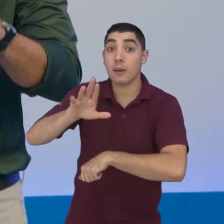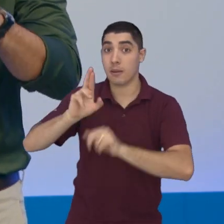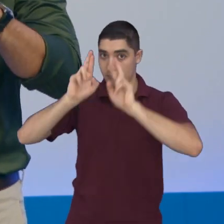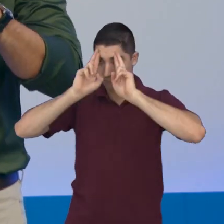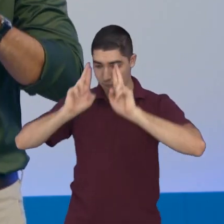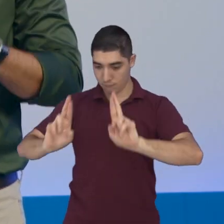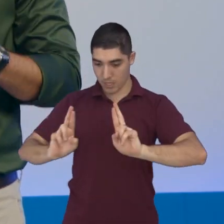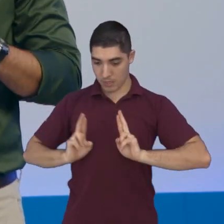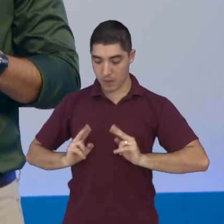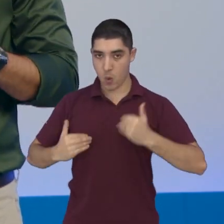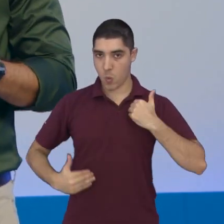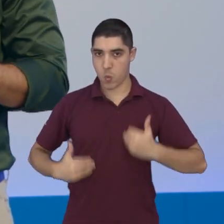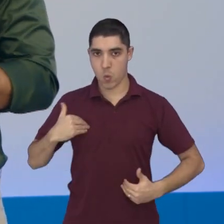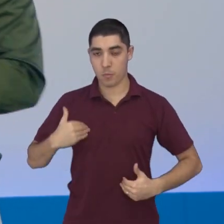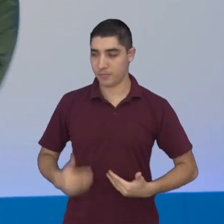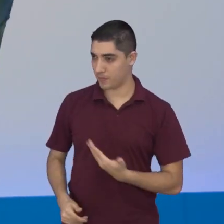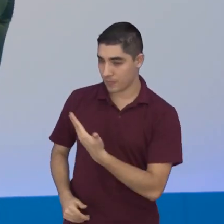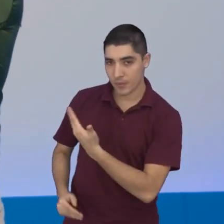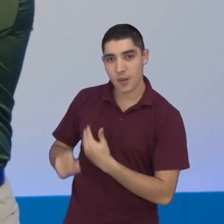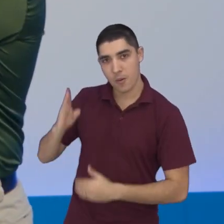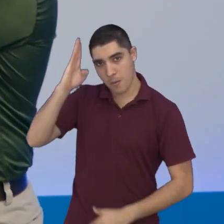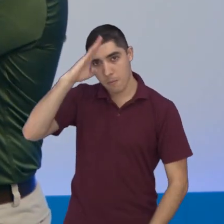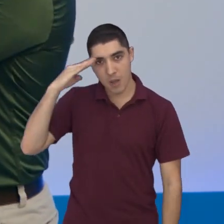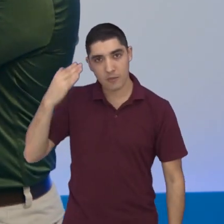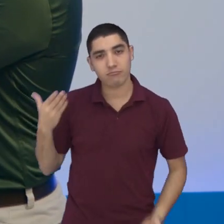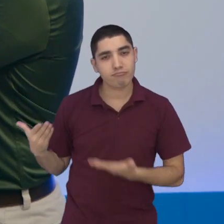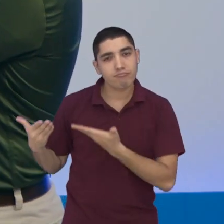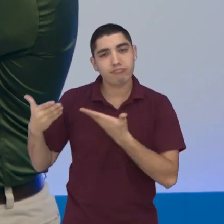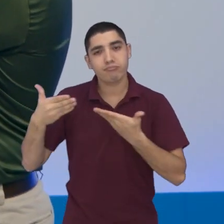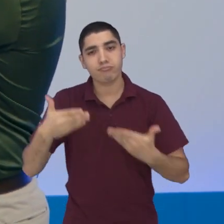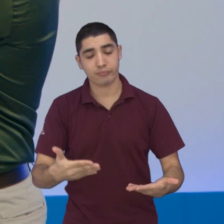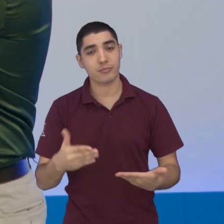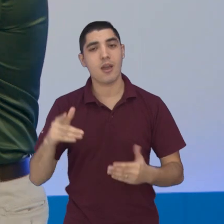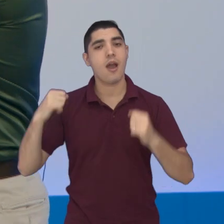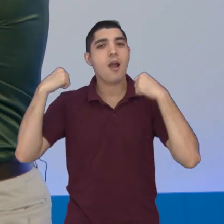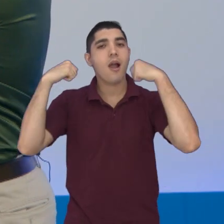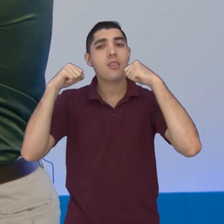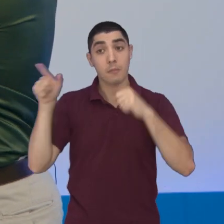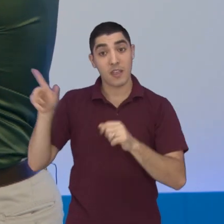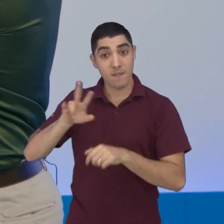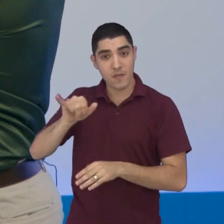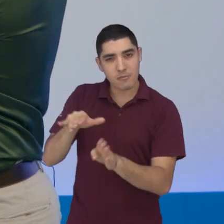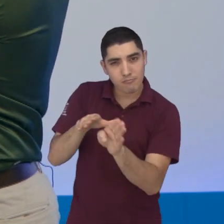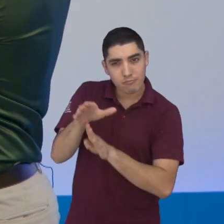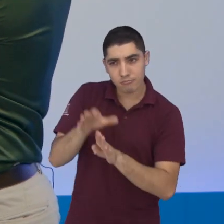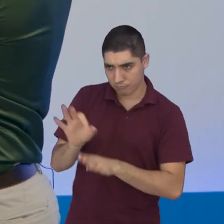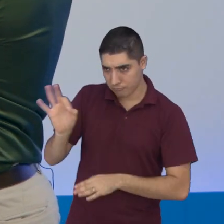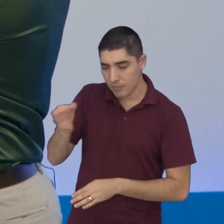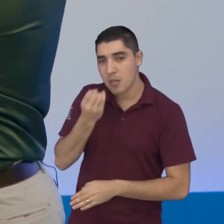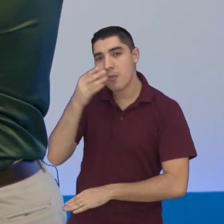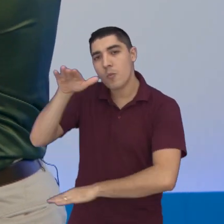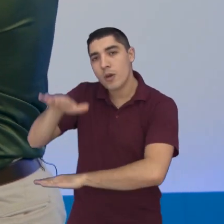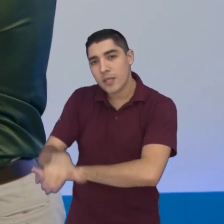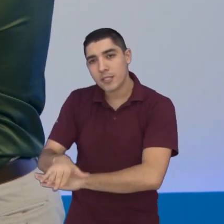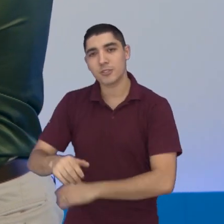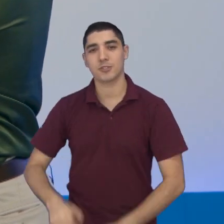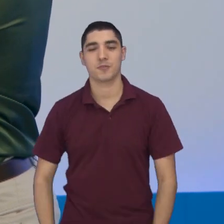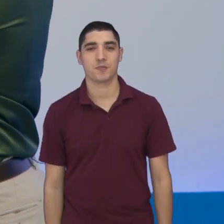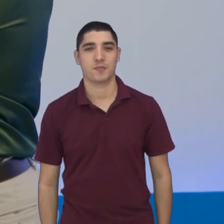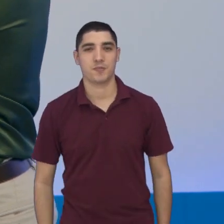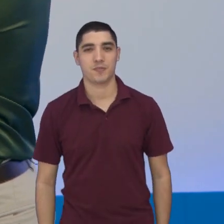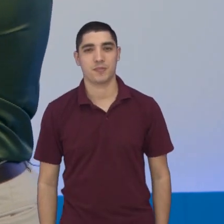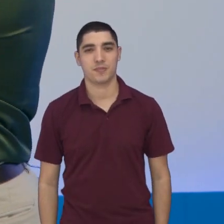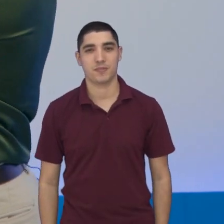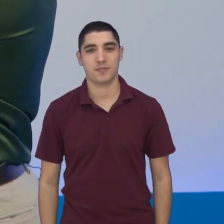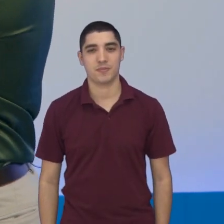mas respeitando o nosso limite o Marvin Pinho foi até uma academia e traz todas asas orientações pra gente não é isso Marvin boa